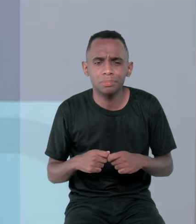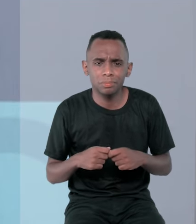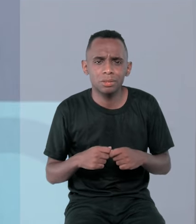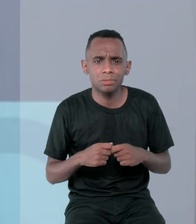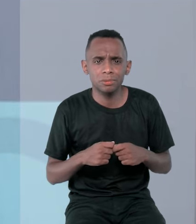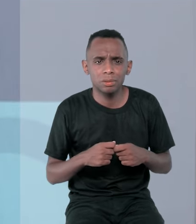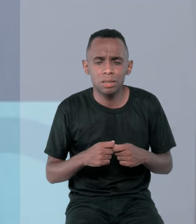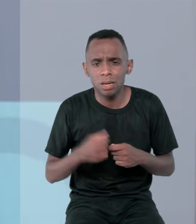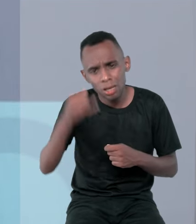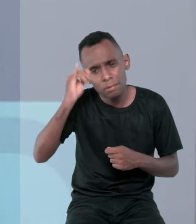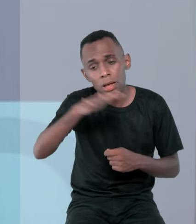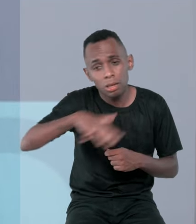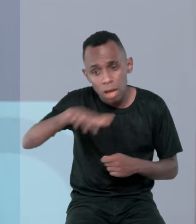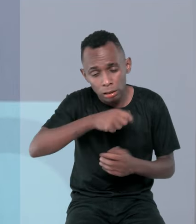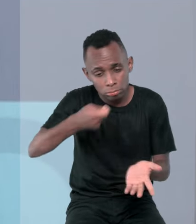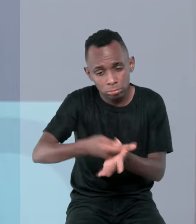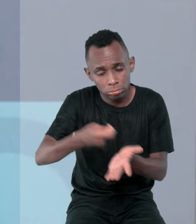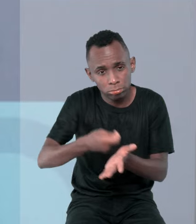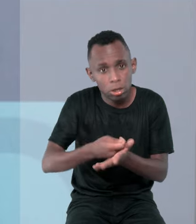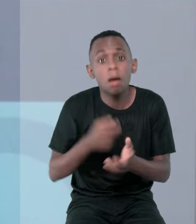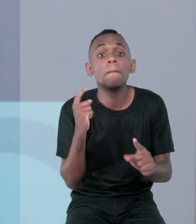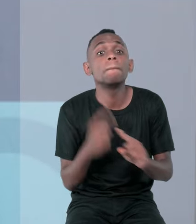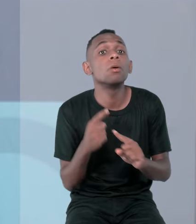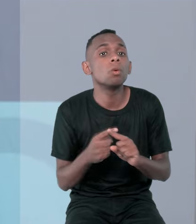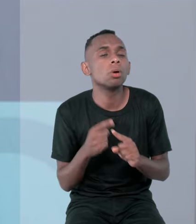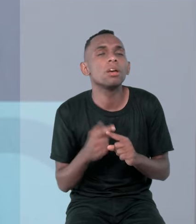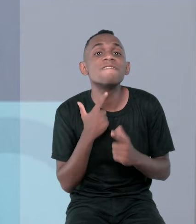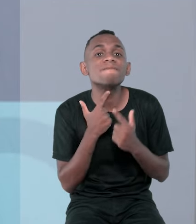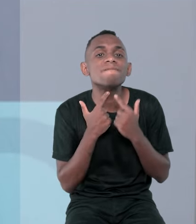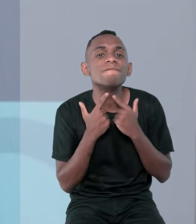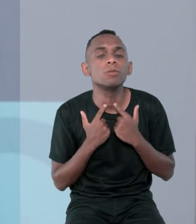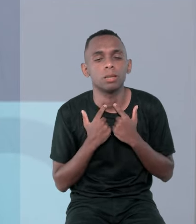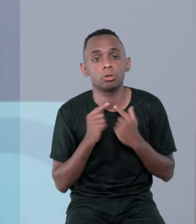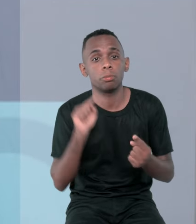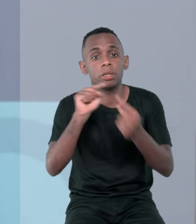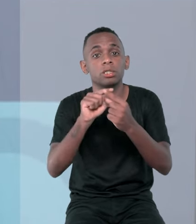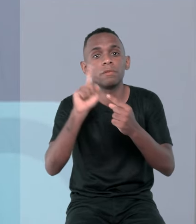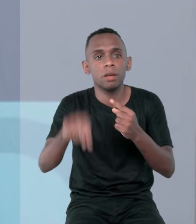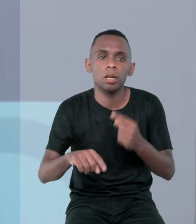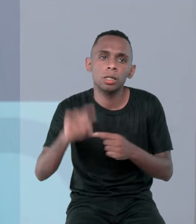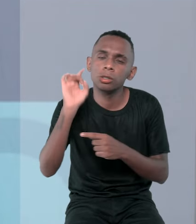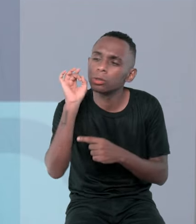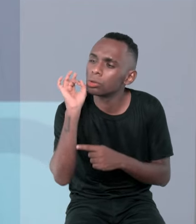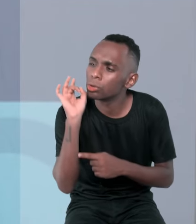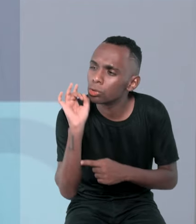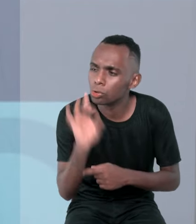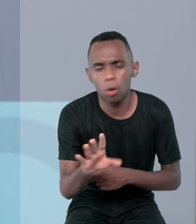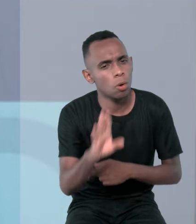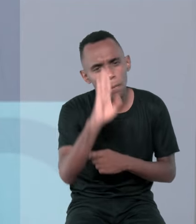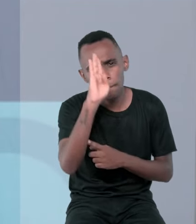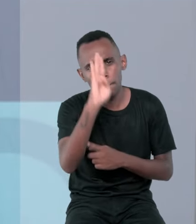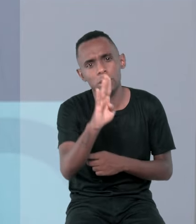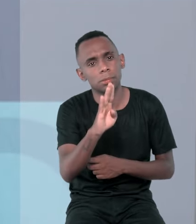nos ambientes conservadores, porque o desejo é a única coisa que